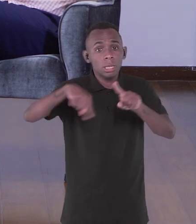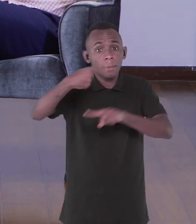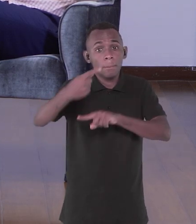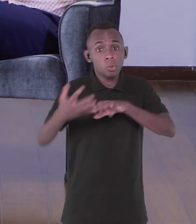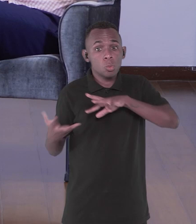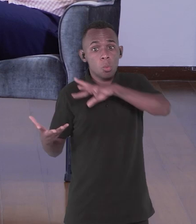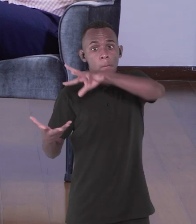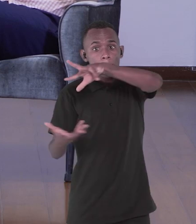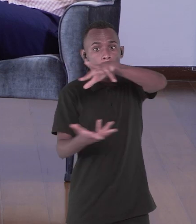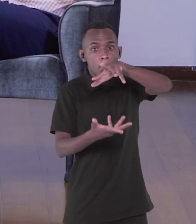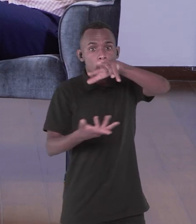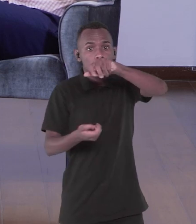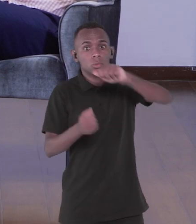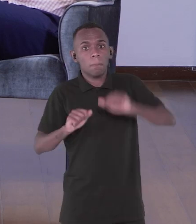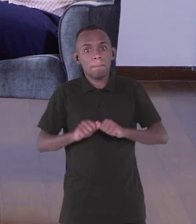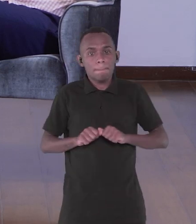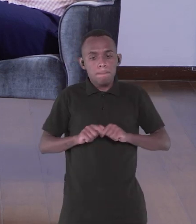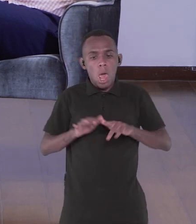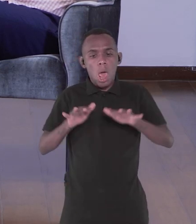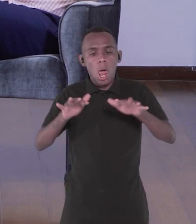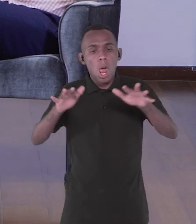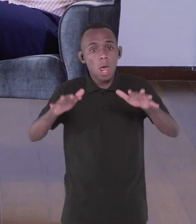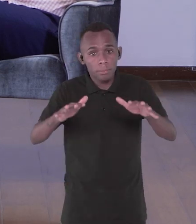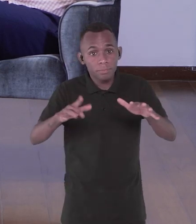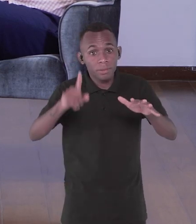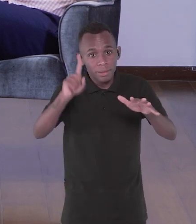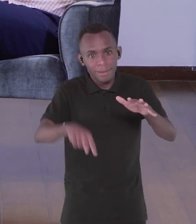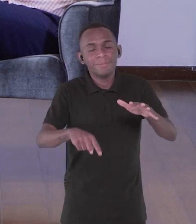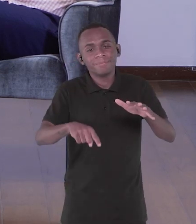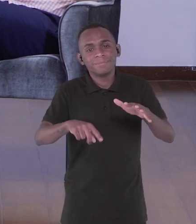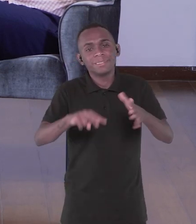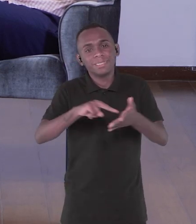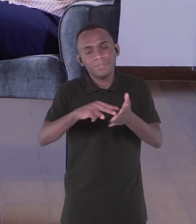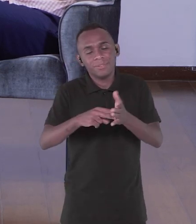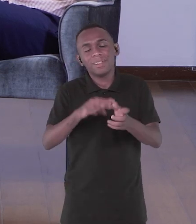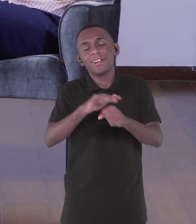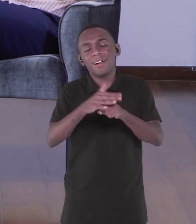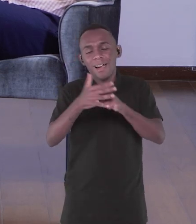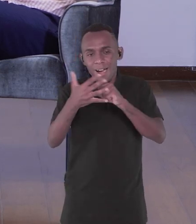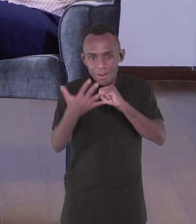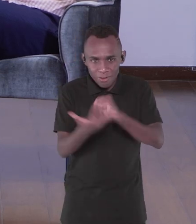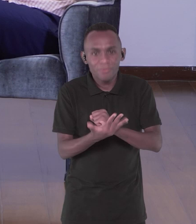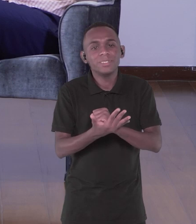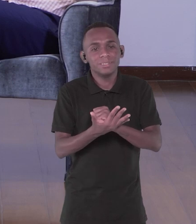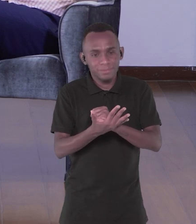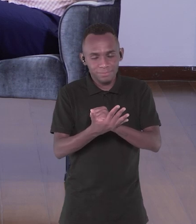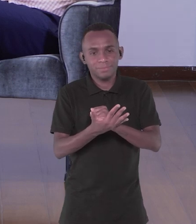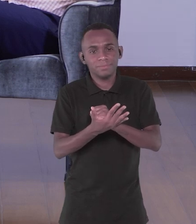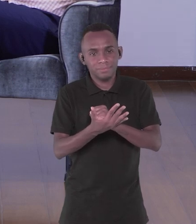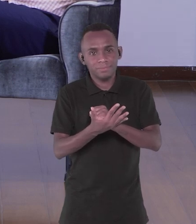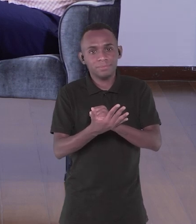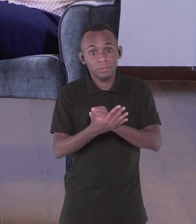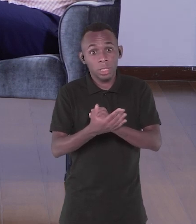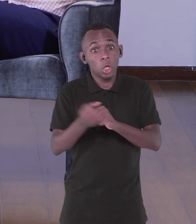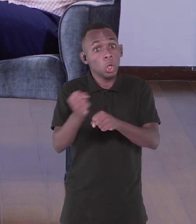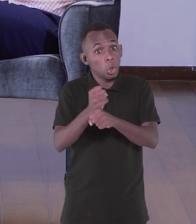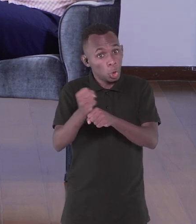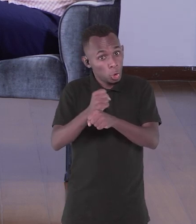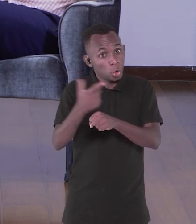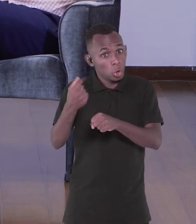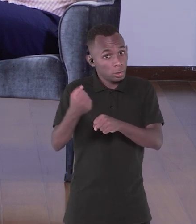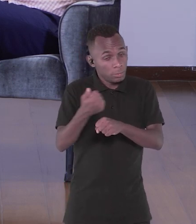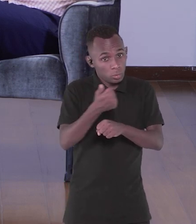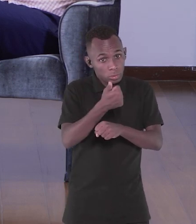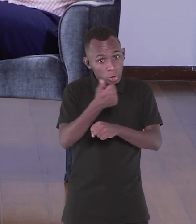É exatamente a Covid. Exatamente a Covid. 2018. 2 anos